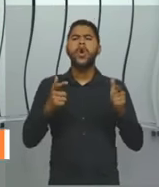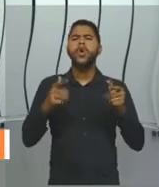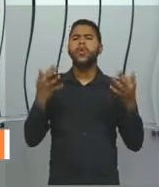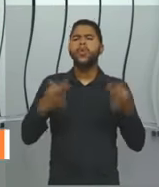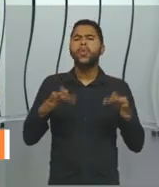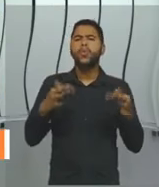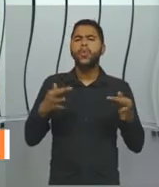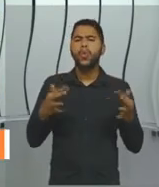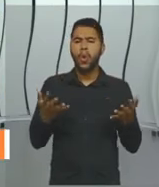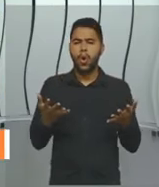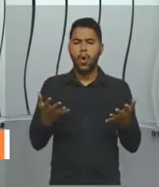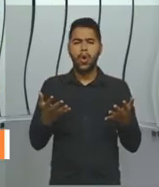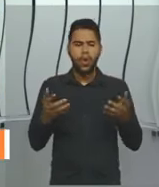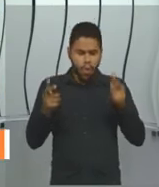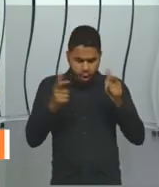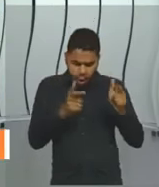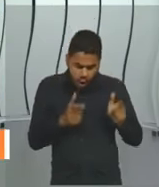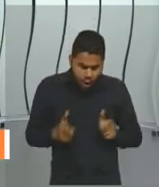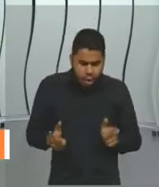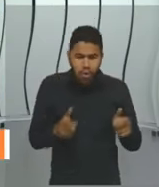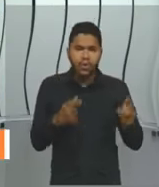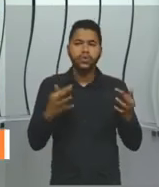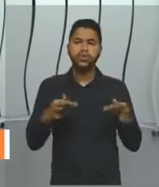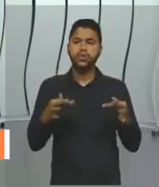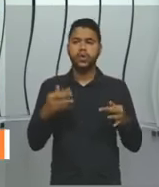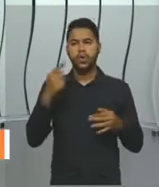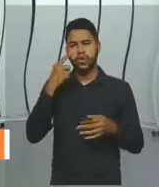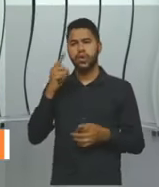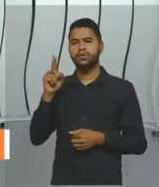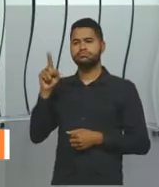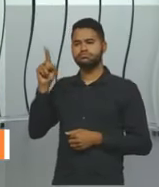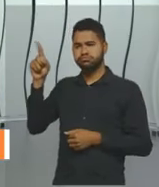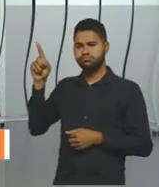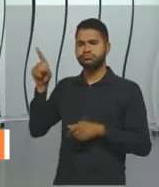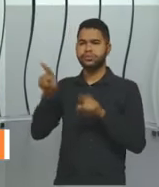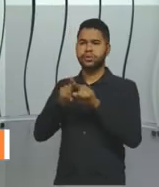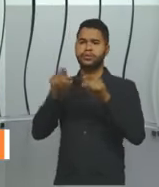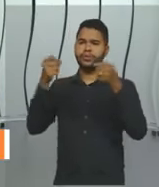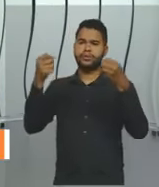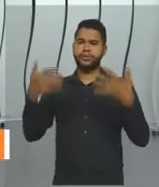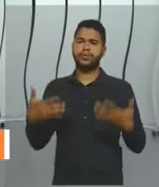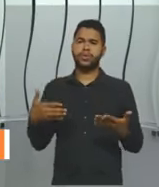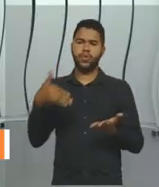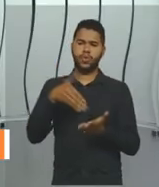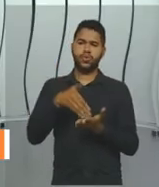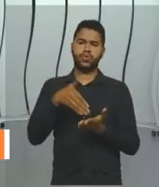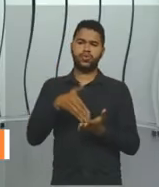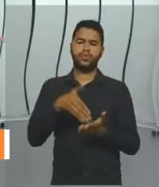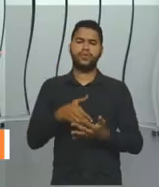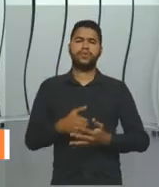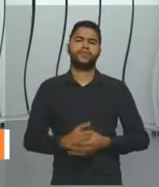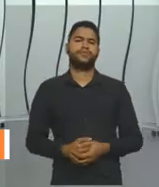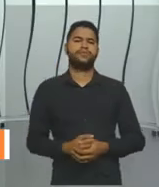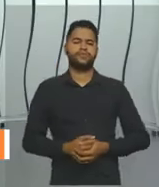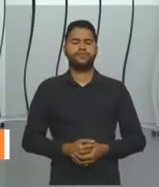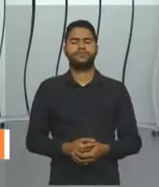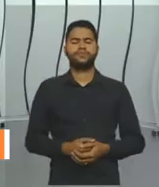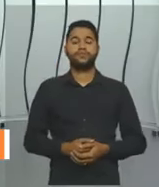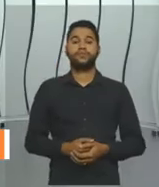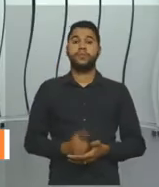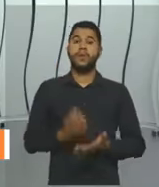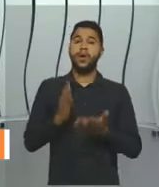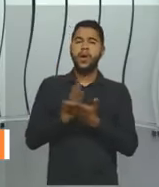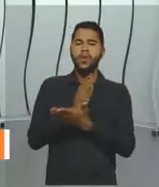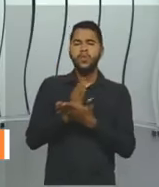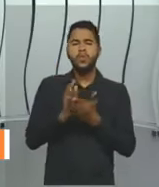perguntam, né? Então, where does it hurt? Where does it hurt? Where does it hurt? Onde dói. Então,